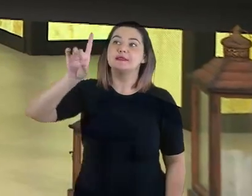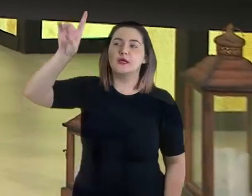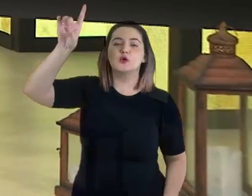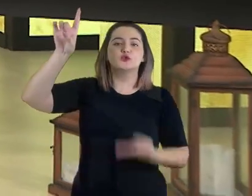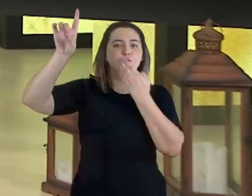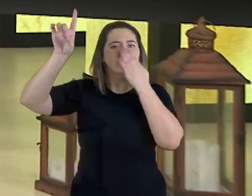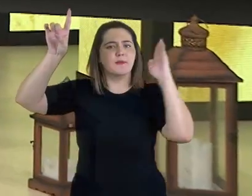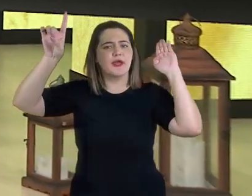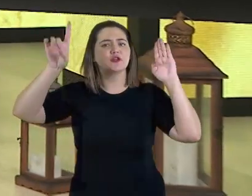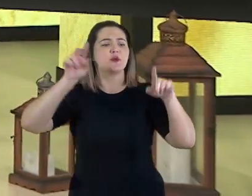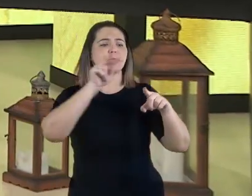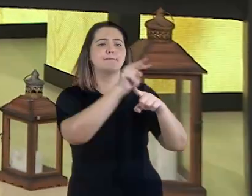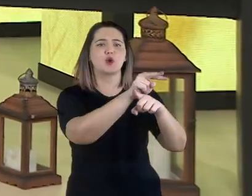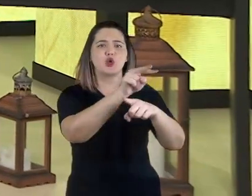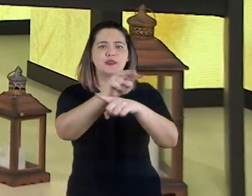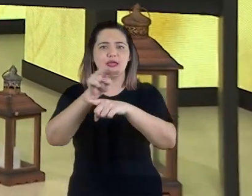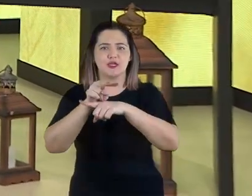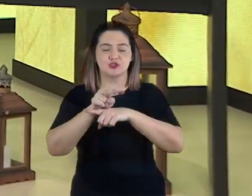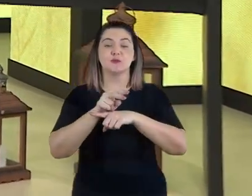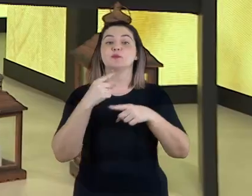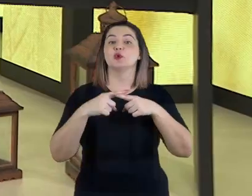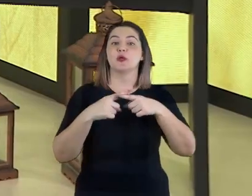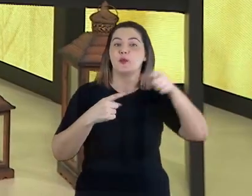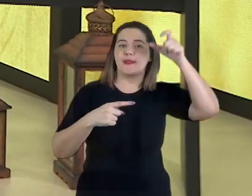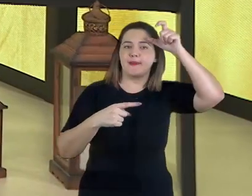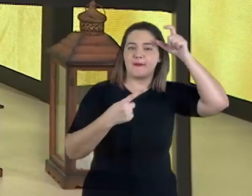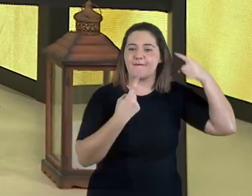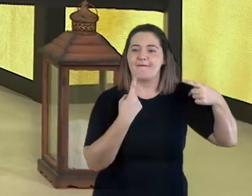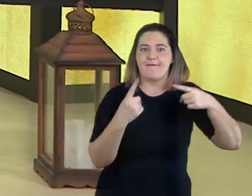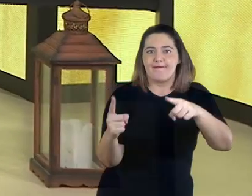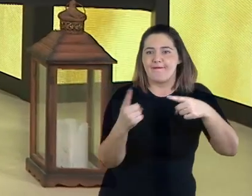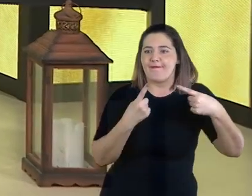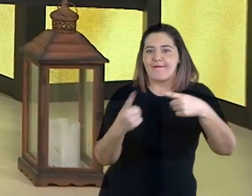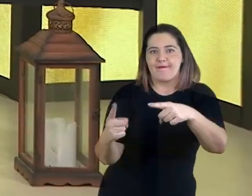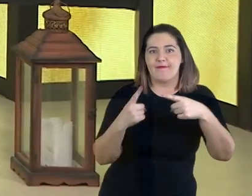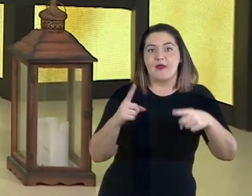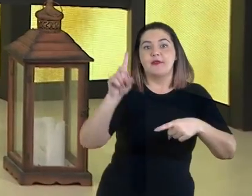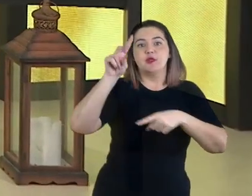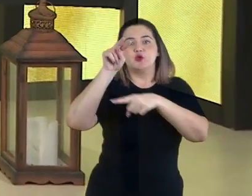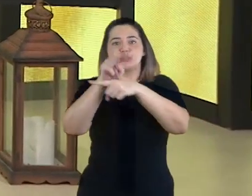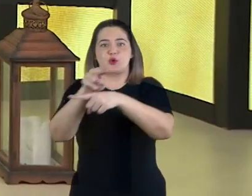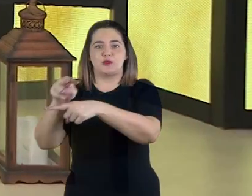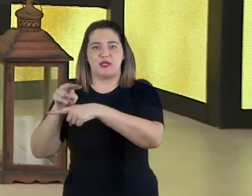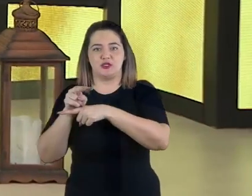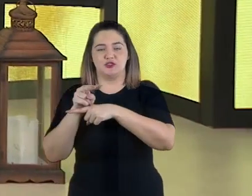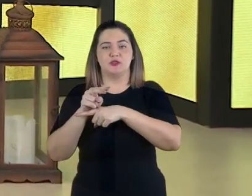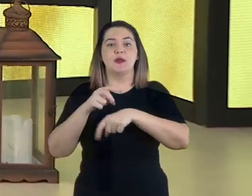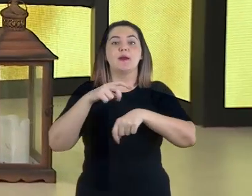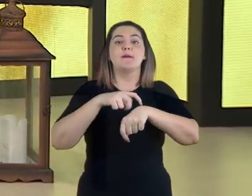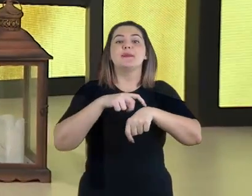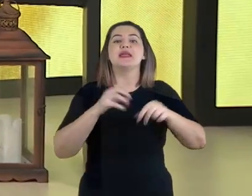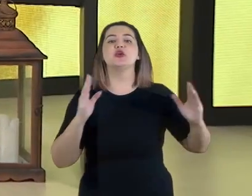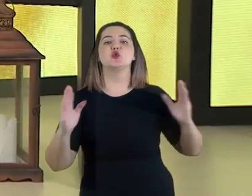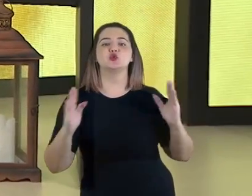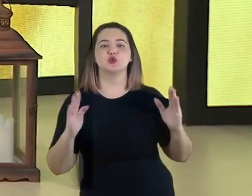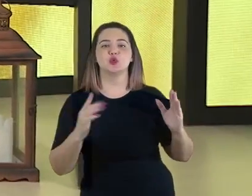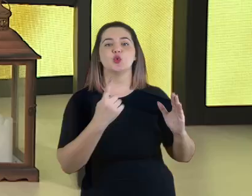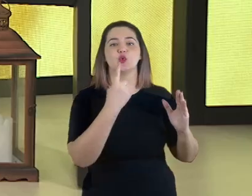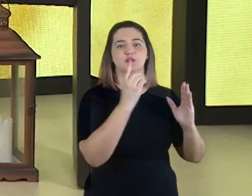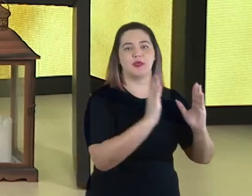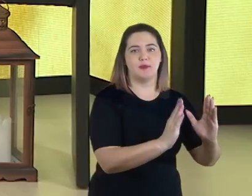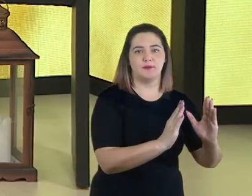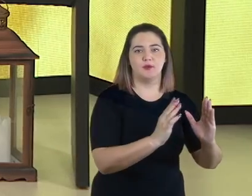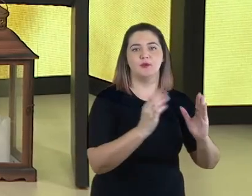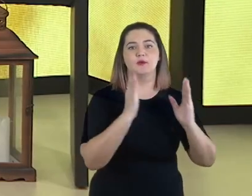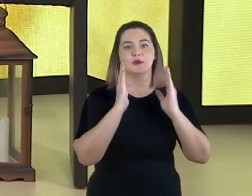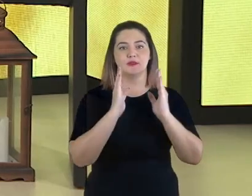povo durante o ataque do inimigo, que duraria, de acordo com o Apocalipse, um tempo, tempos e metade de um